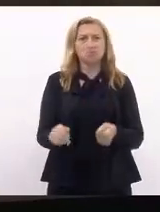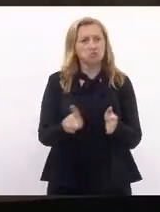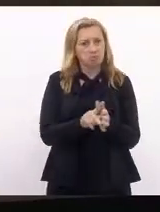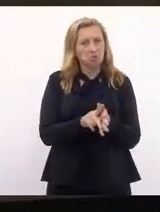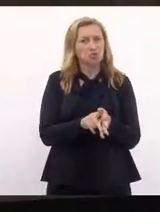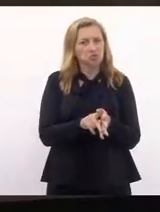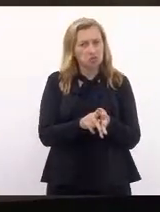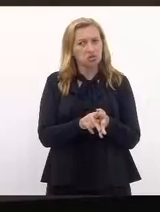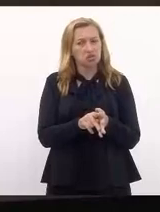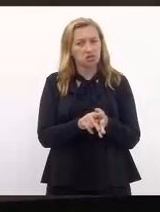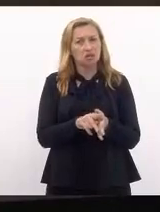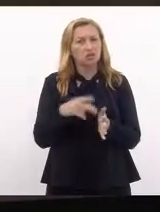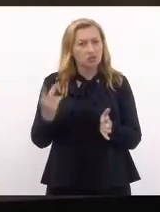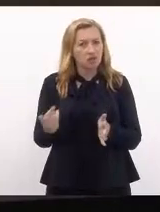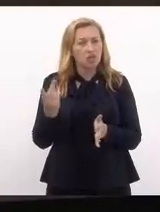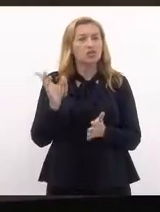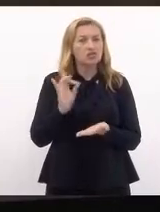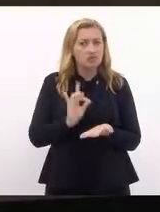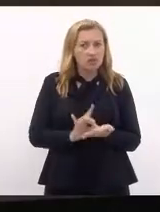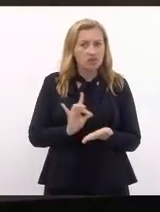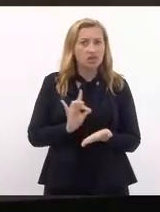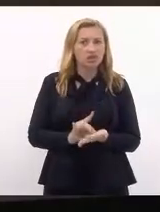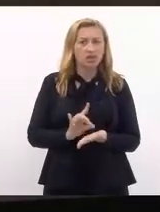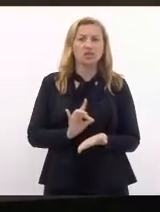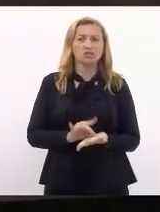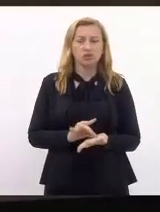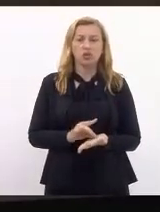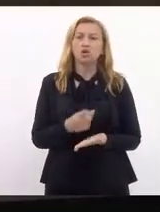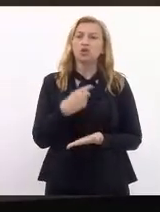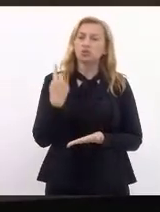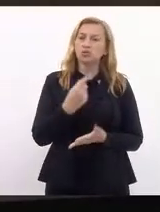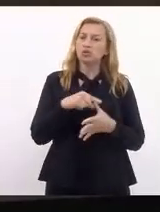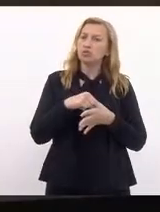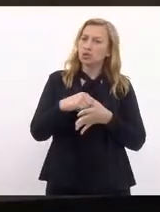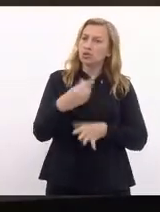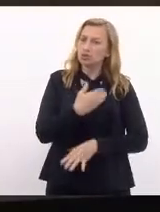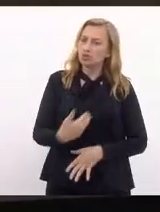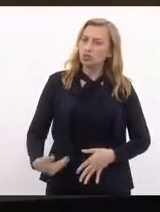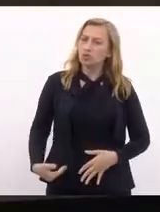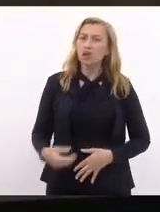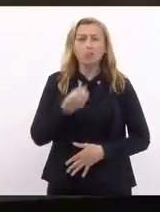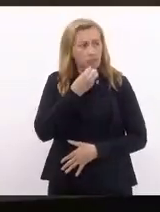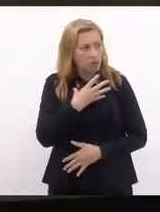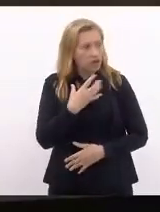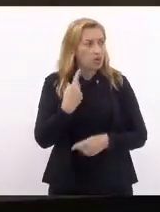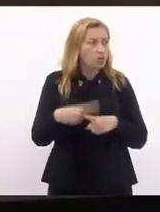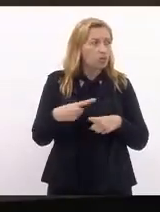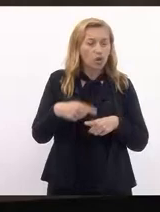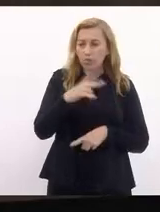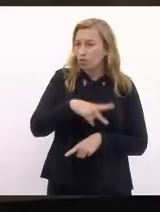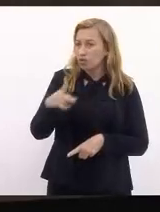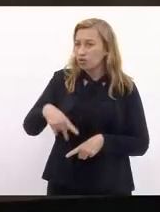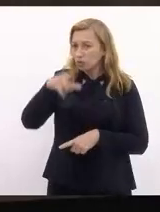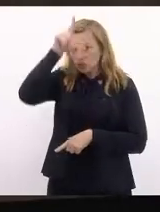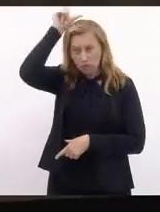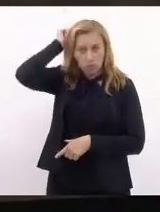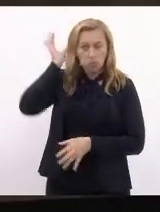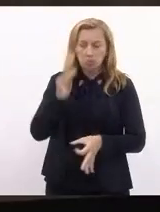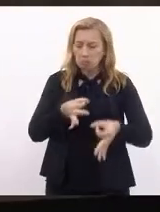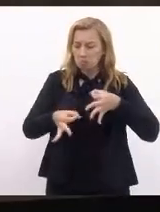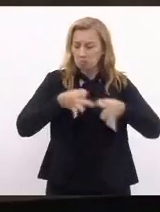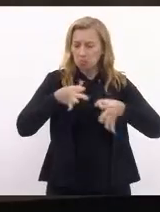ele contempla realmente e o nosso líder do governo tá muito bem porque o Professor Luiz Paulo